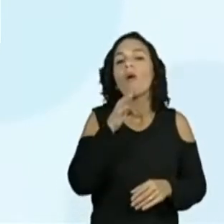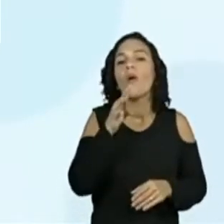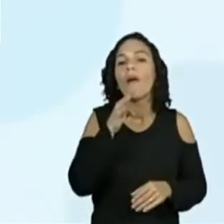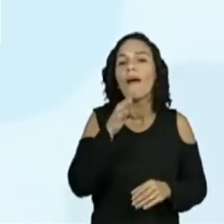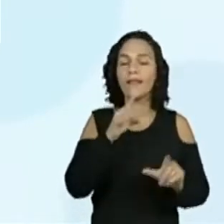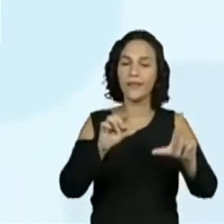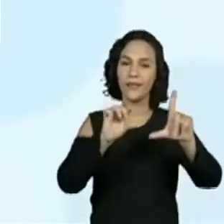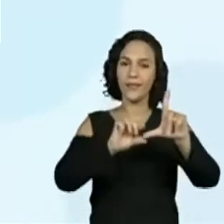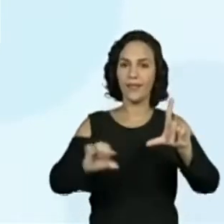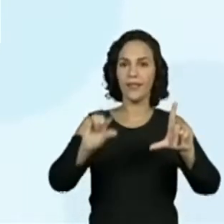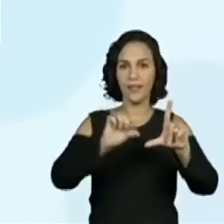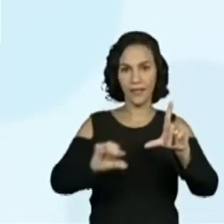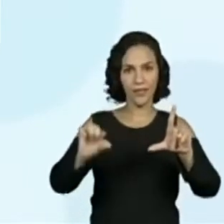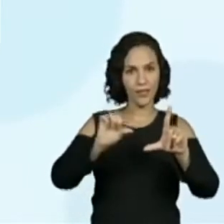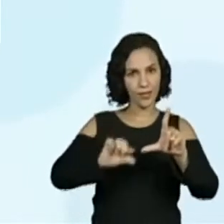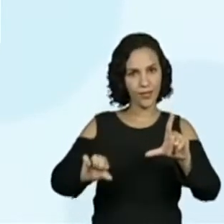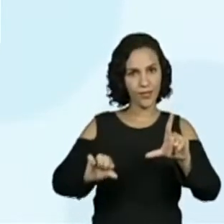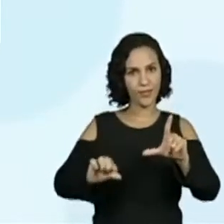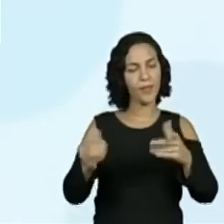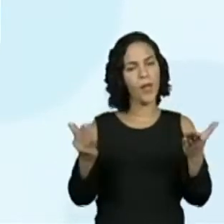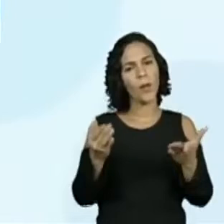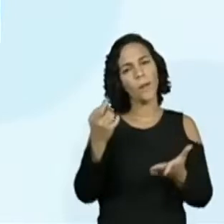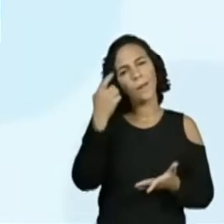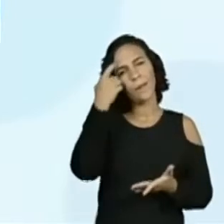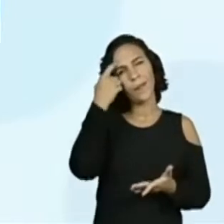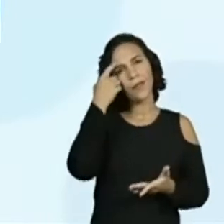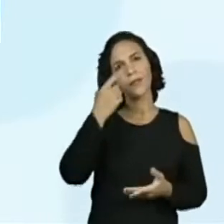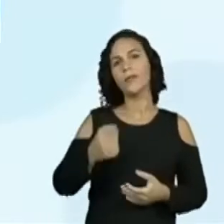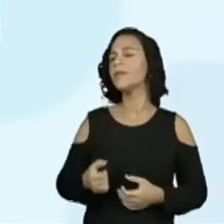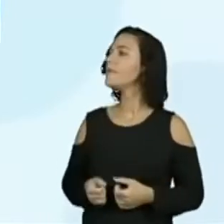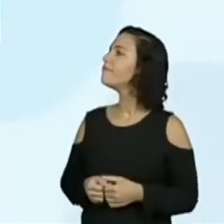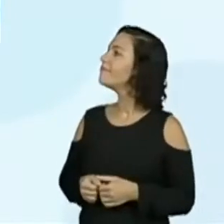nós vamos pensar nisso aqui, ó.